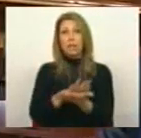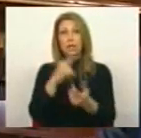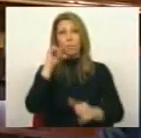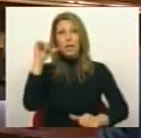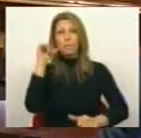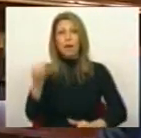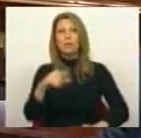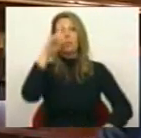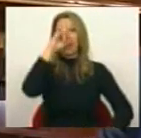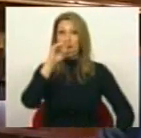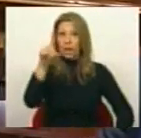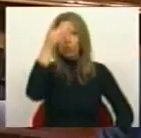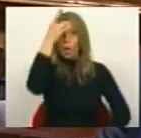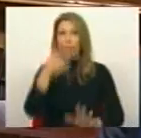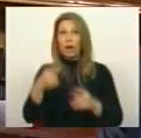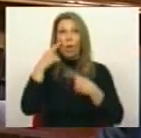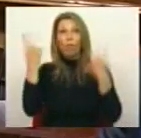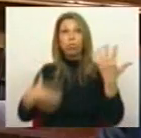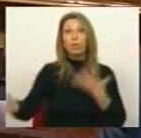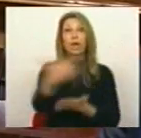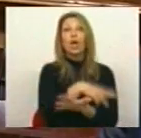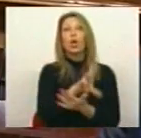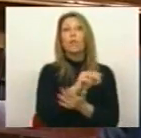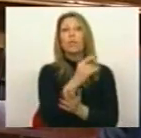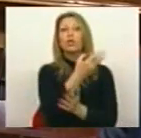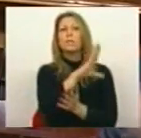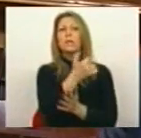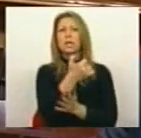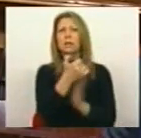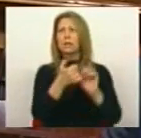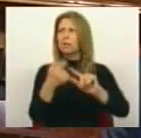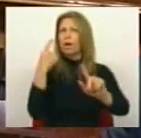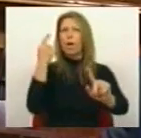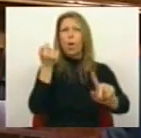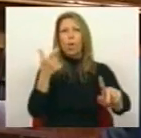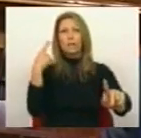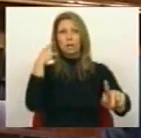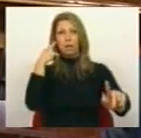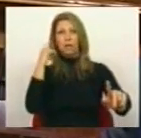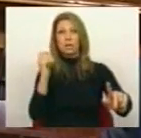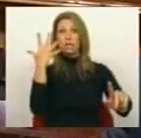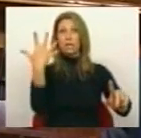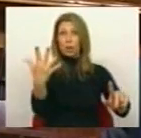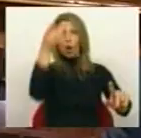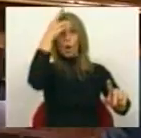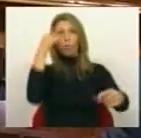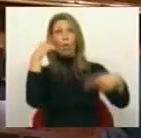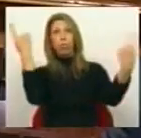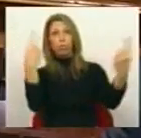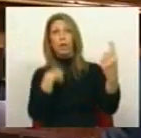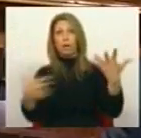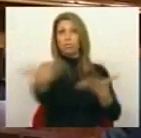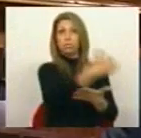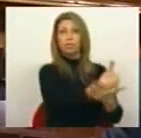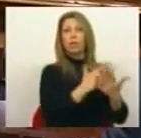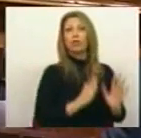terminou em novembro de 2015 e, chegados ao dia de hoje, quase 5 anos após a consulta pública, o país continua a aguardar a publicação de